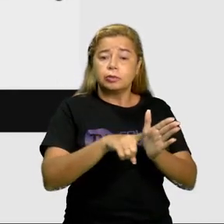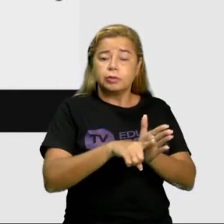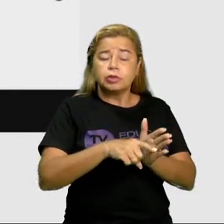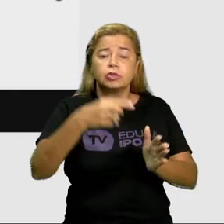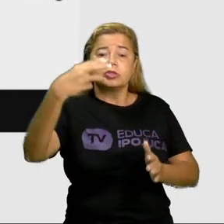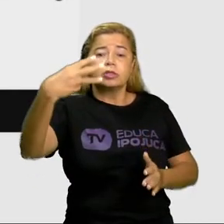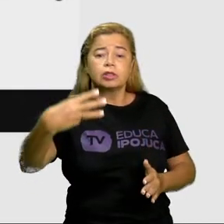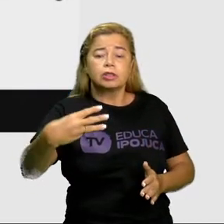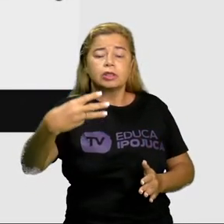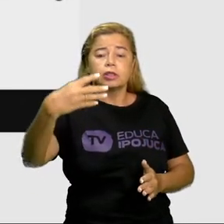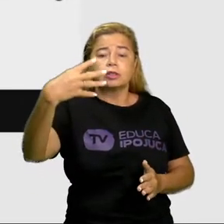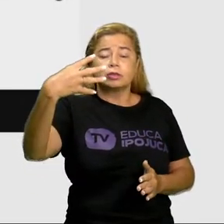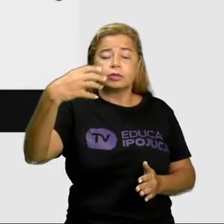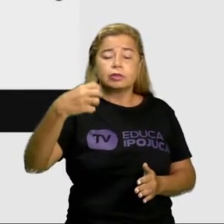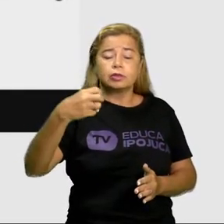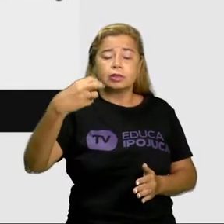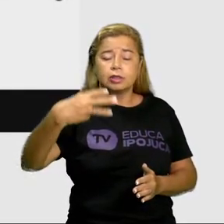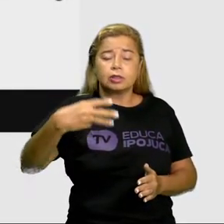349. E aqui na letra C?